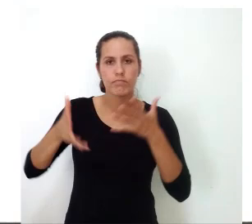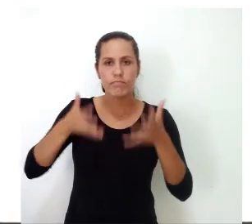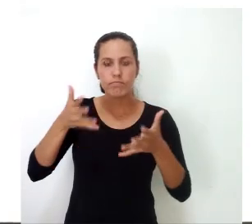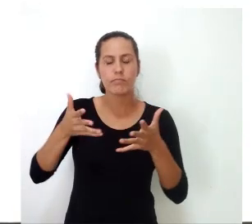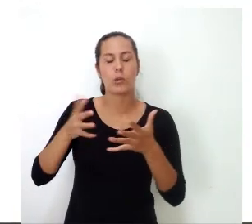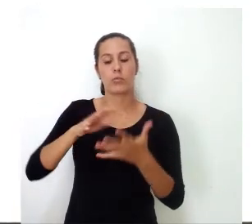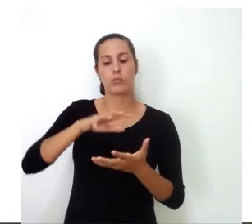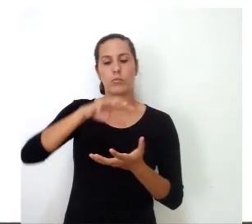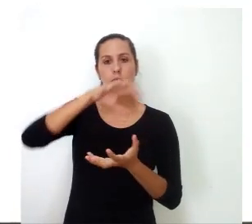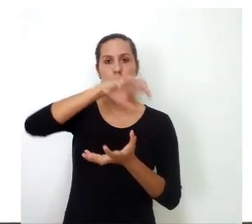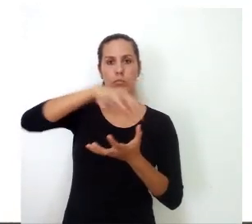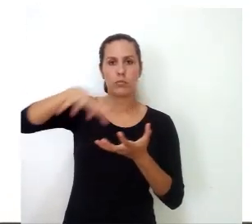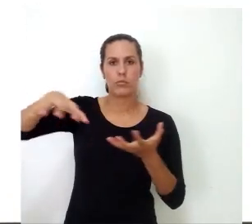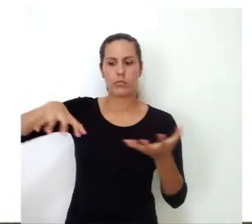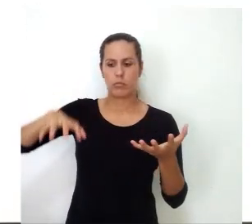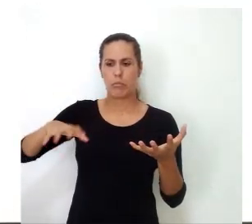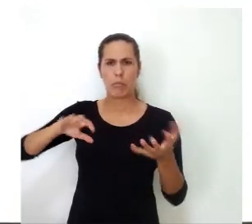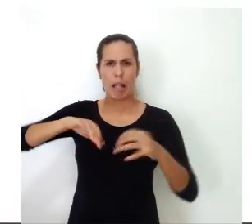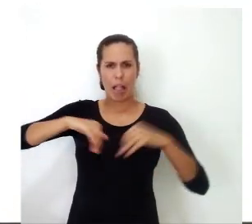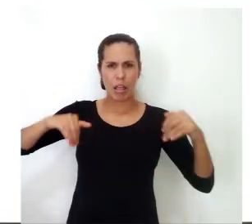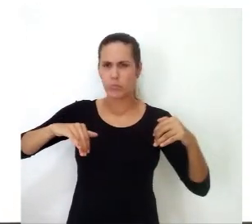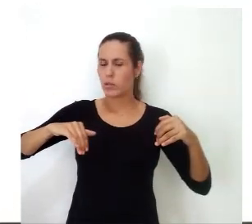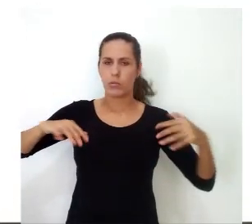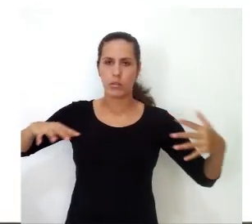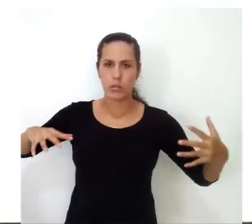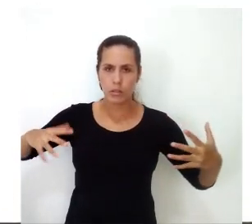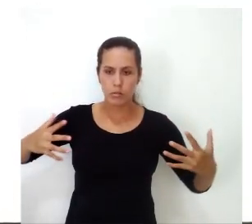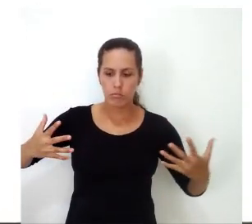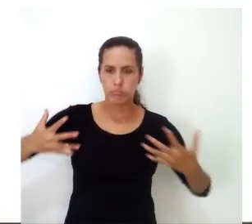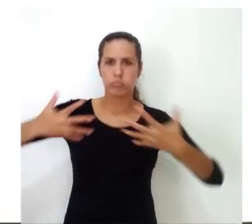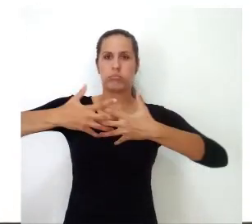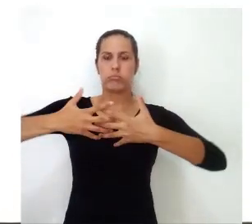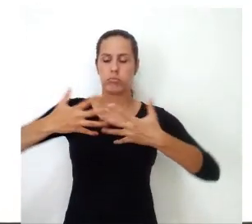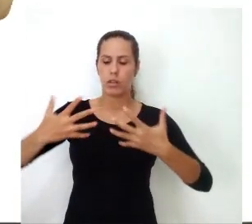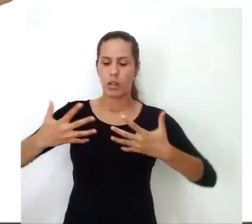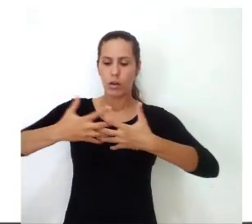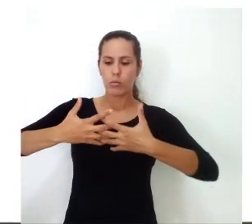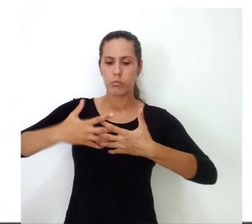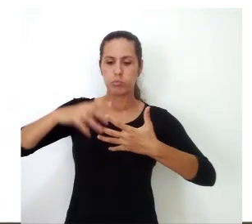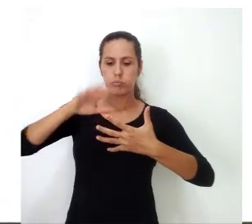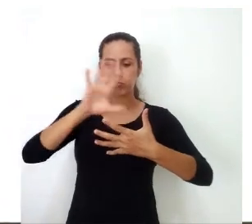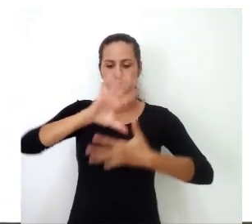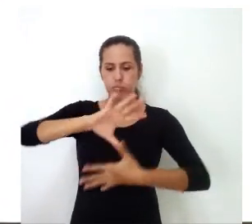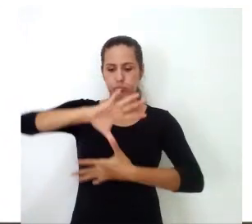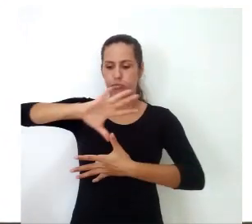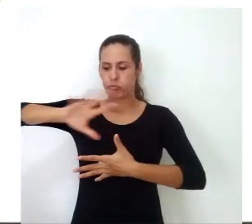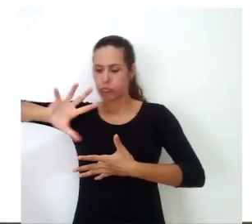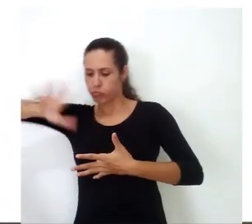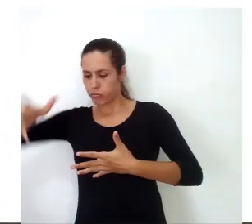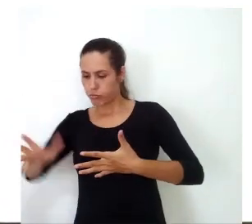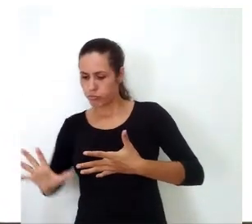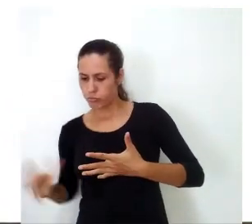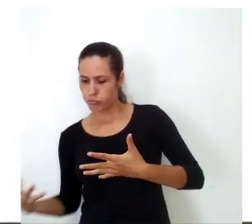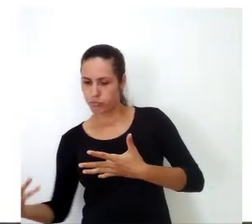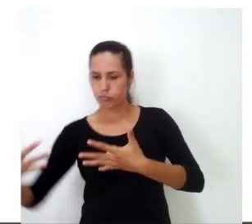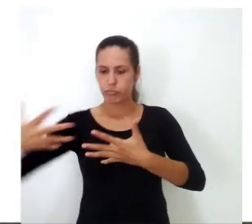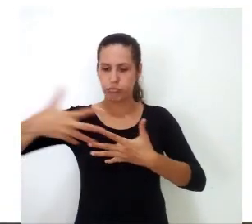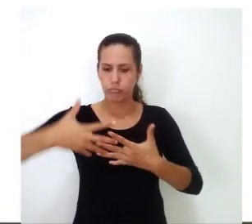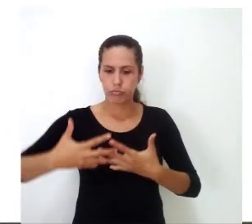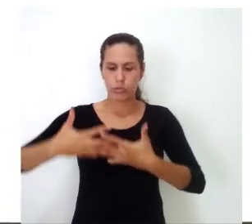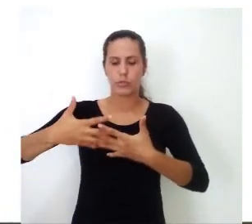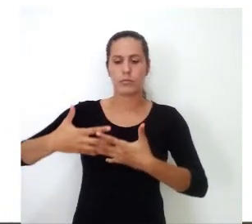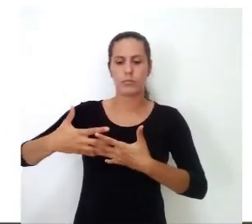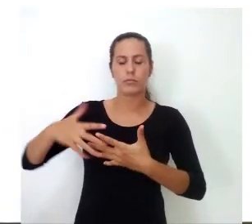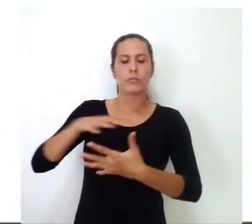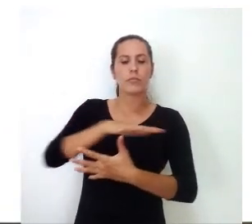massa continental, tudo unido, Pangeia. Um único oceano a gente